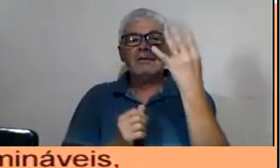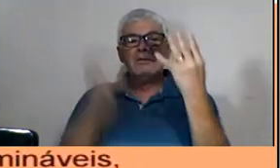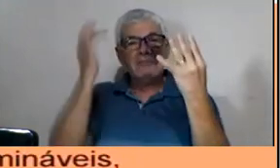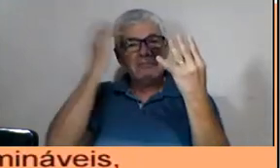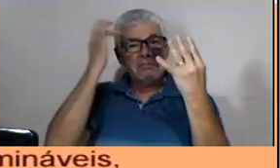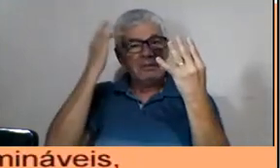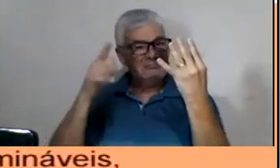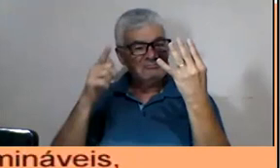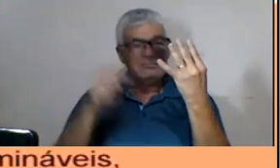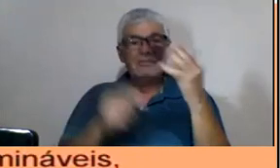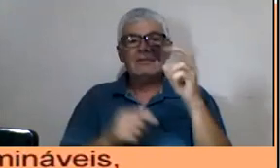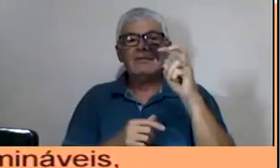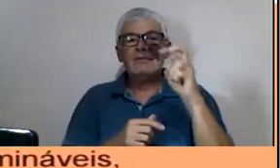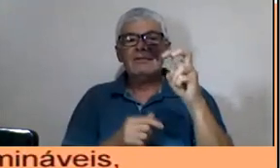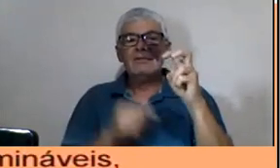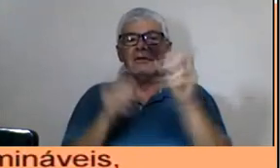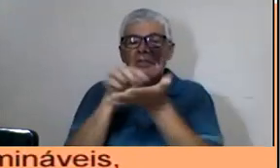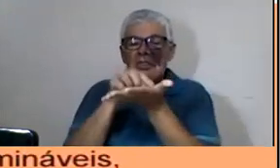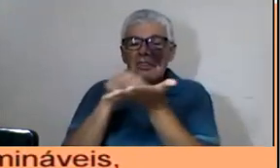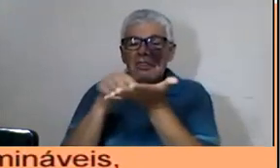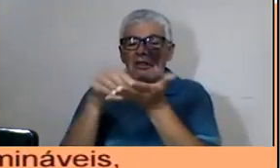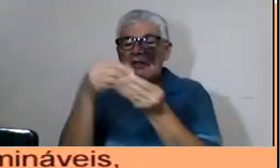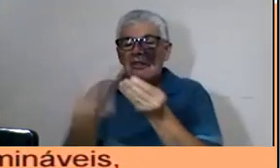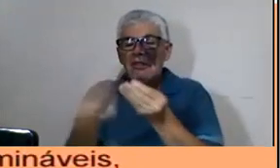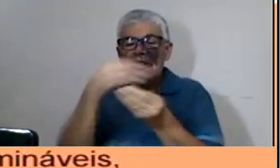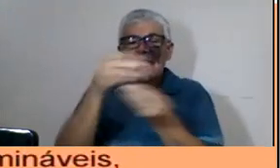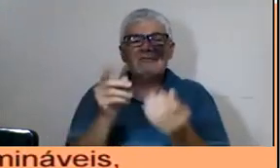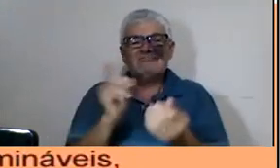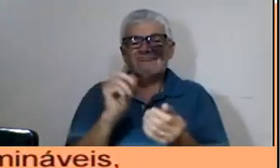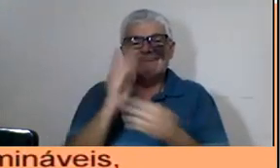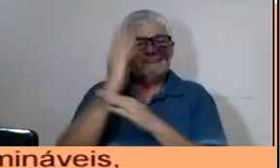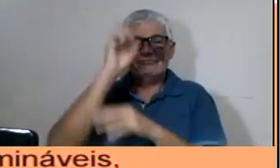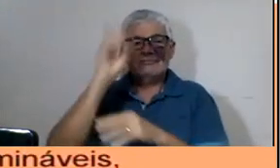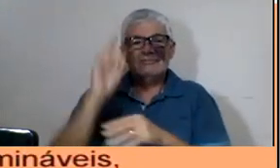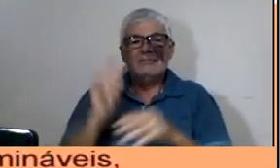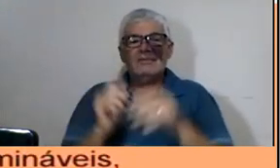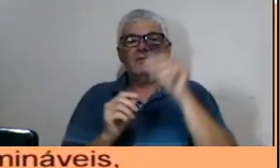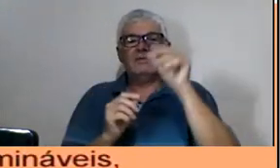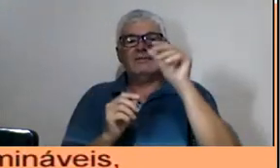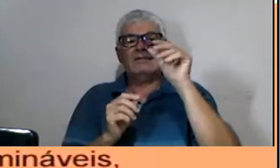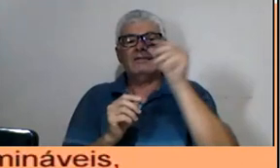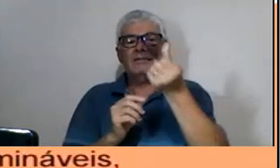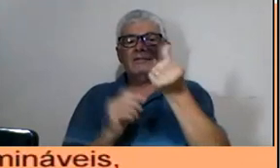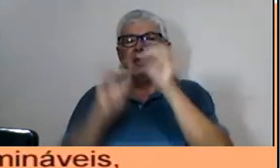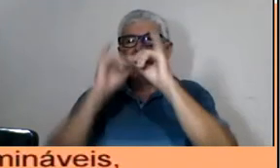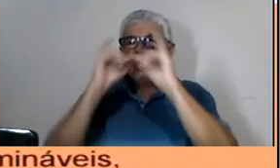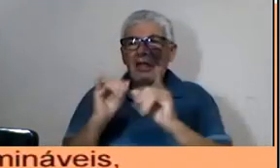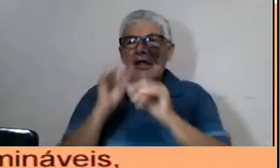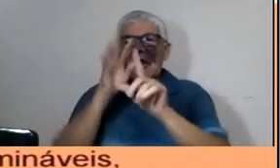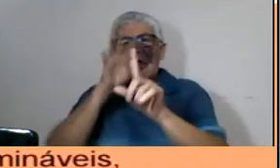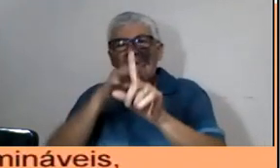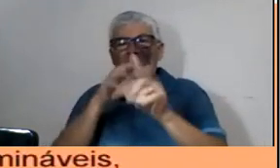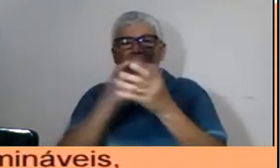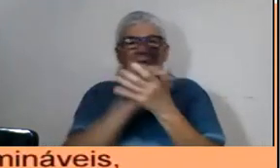sem força física. Então, eles foram assim, meio sem ânimo para essa reconstrução. Então, durante